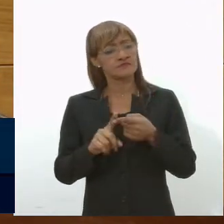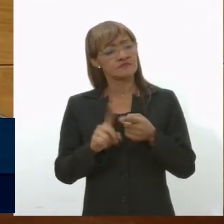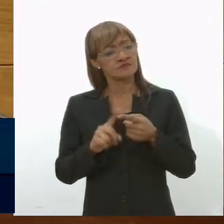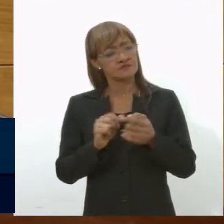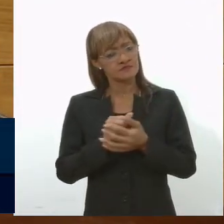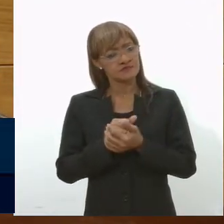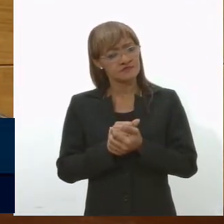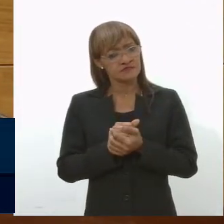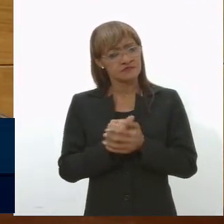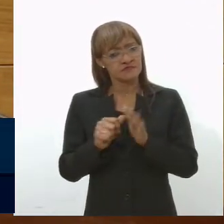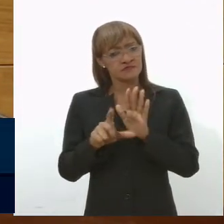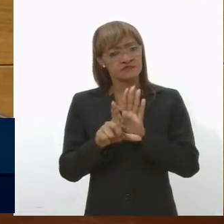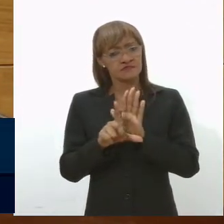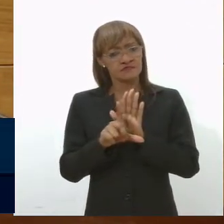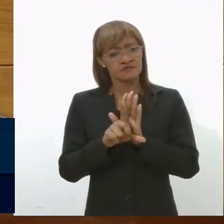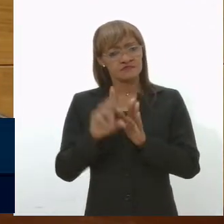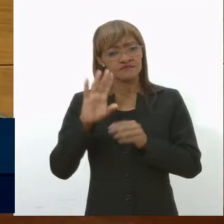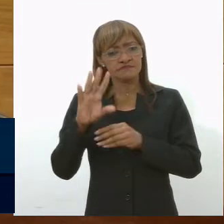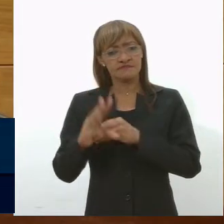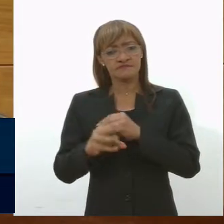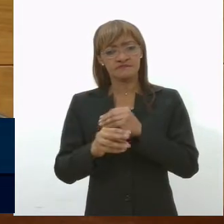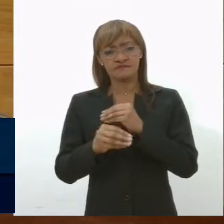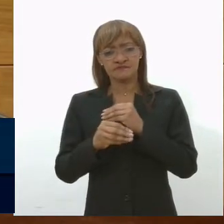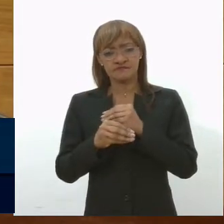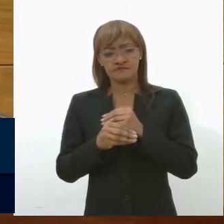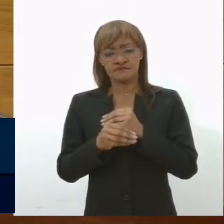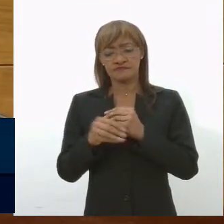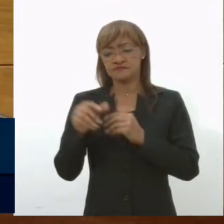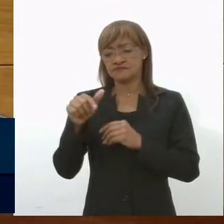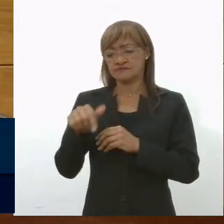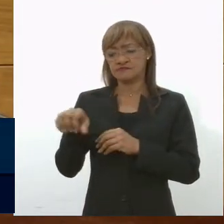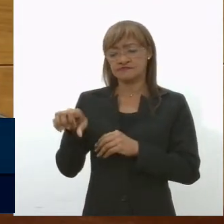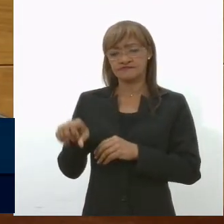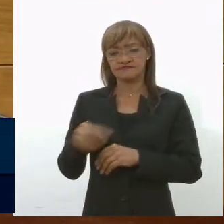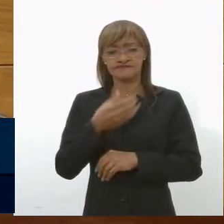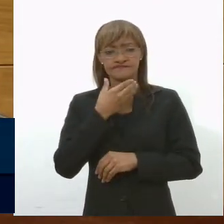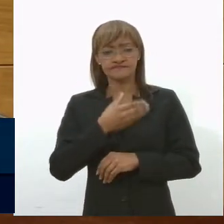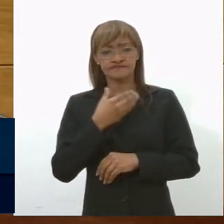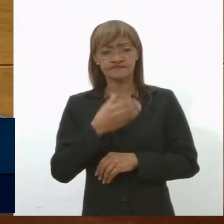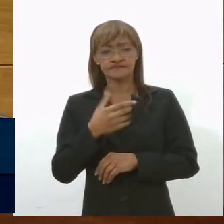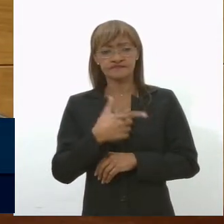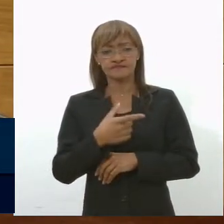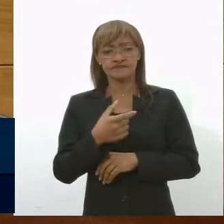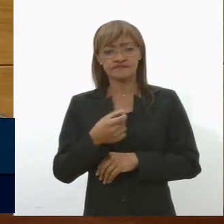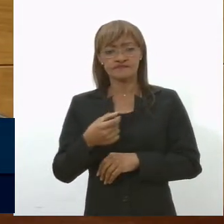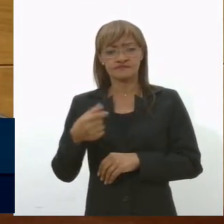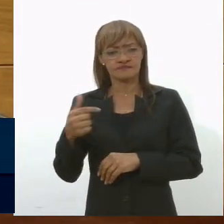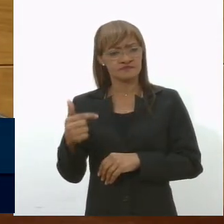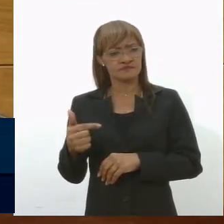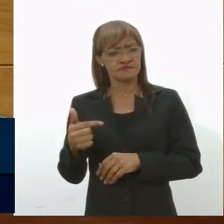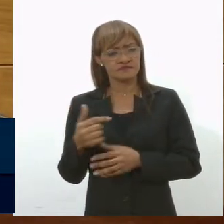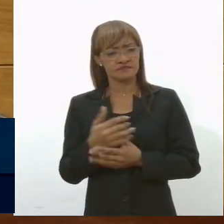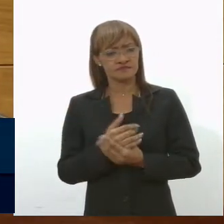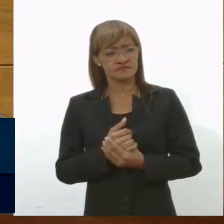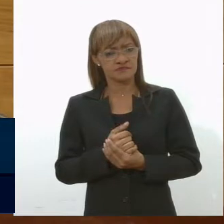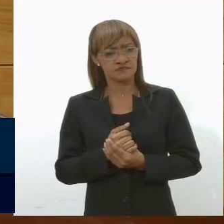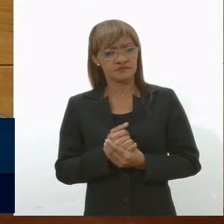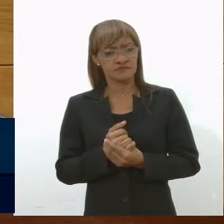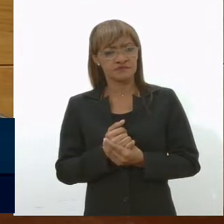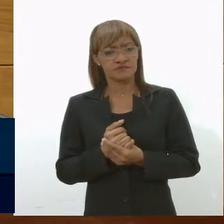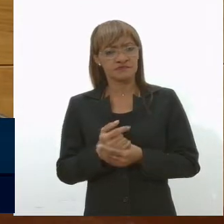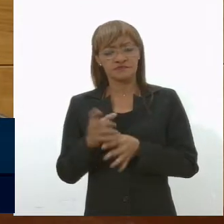Lei Complementar número 79 de dezembro de 2002. Organizando os cargos e